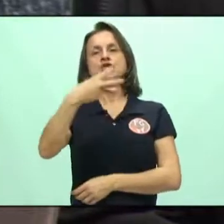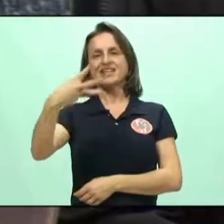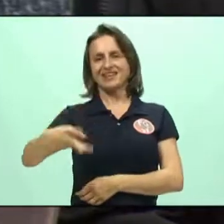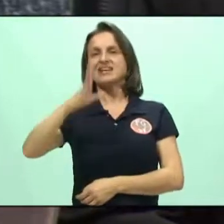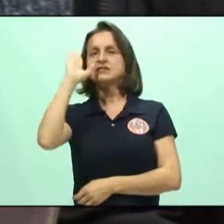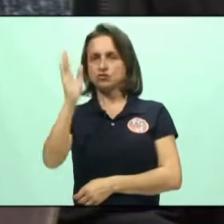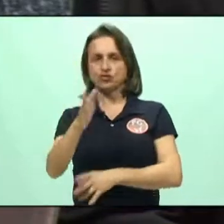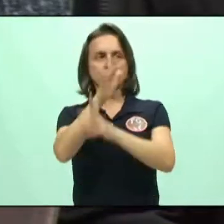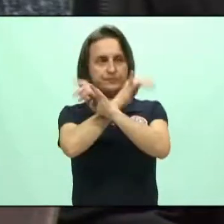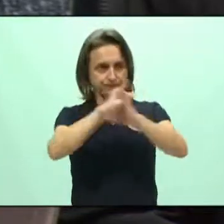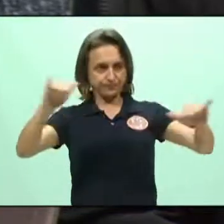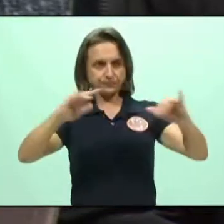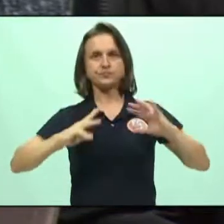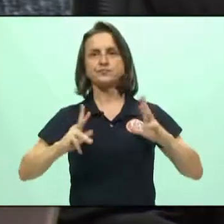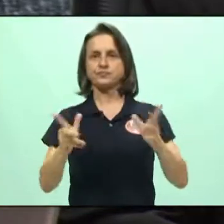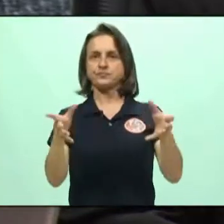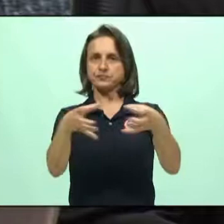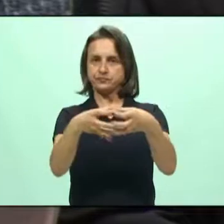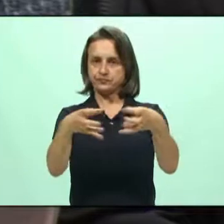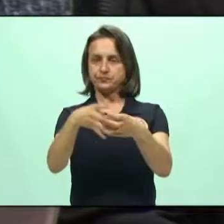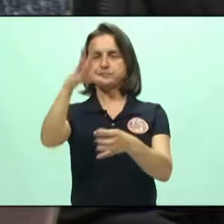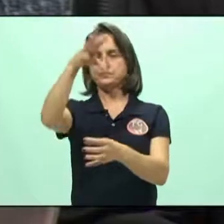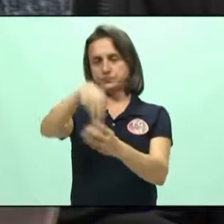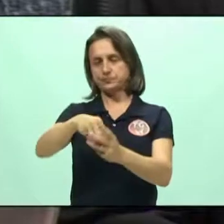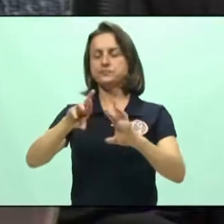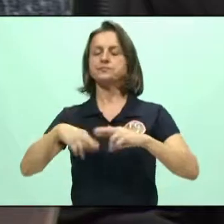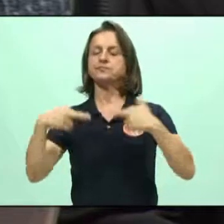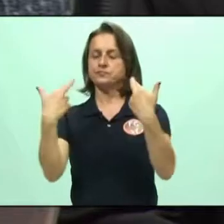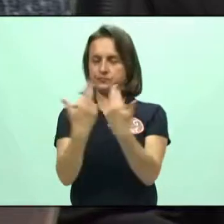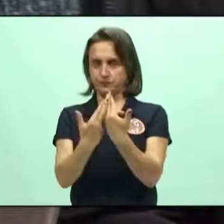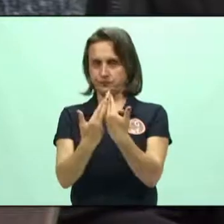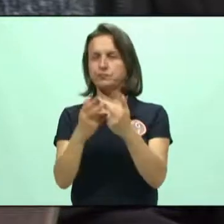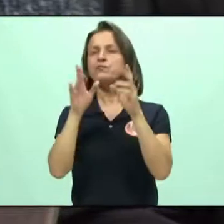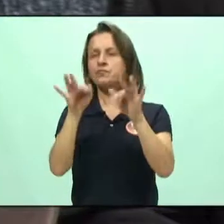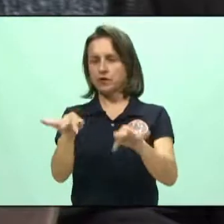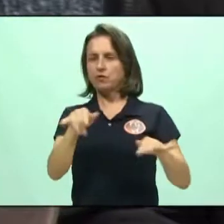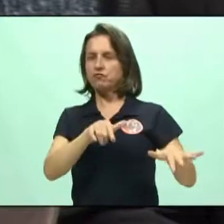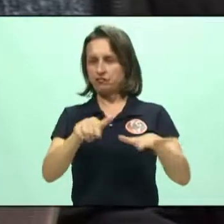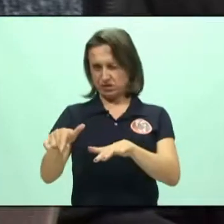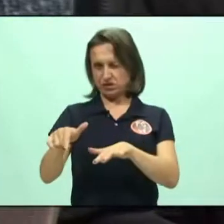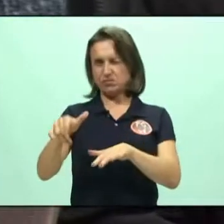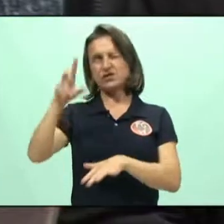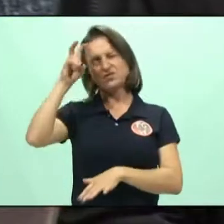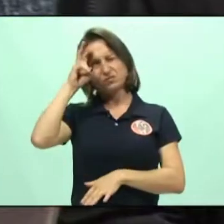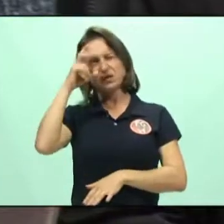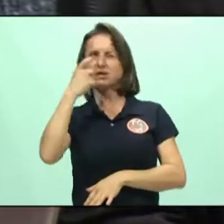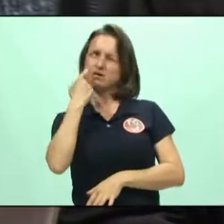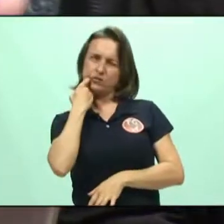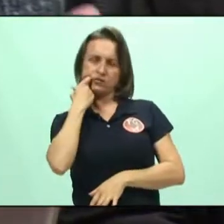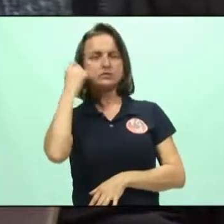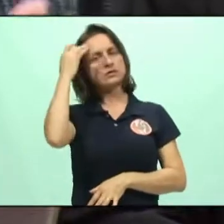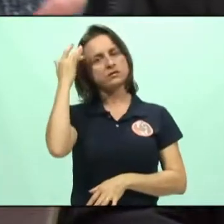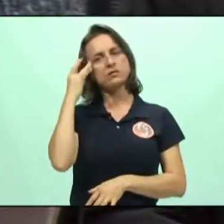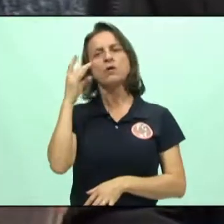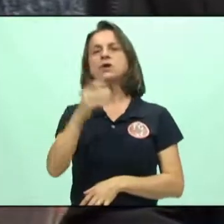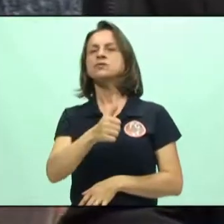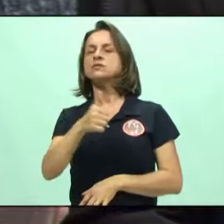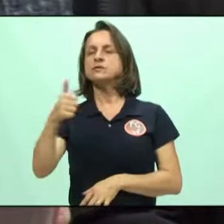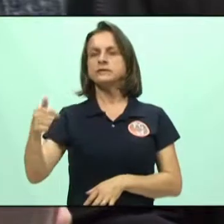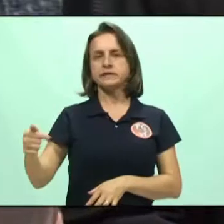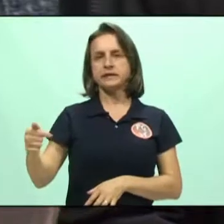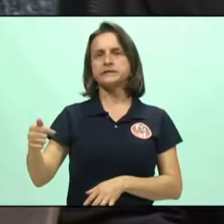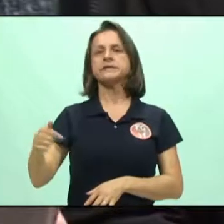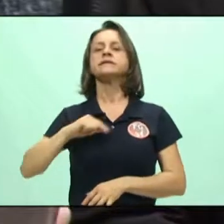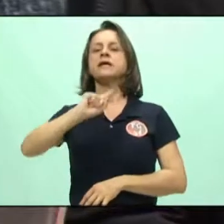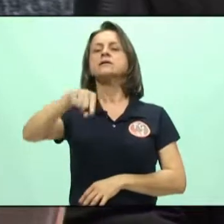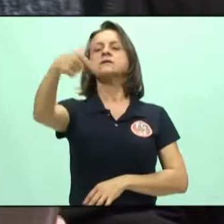notificamos os demais membros da comissão para se reunir Isso foi num fim de semana foi numa quinta ou sexta-feira no dia 17 que foi